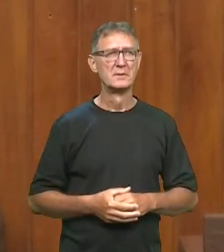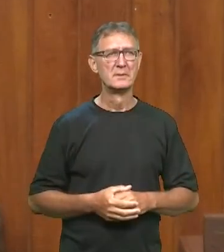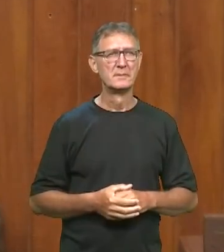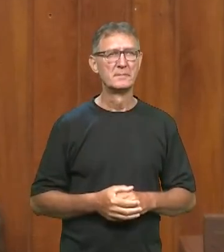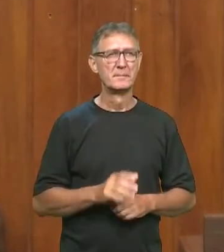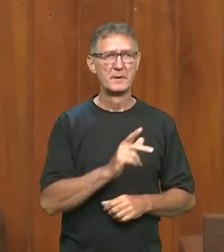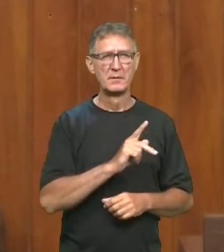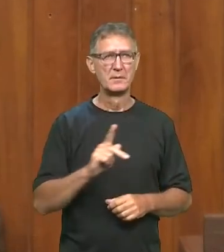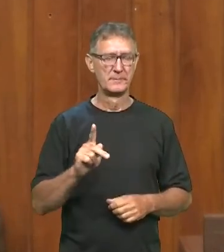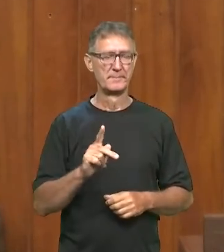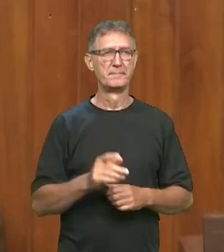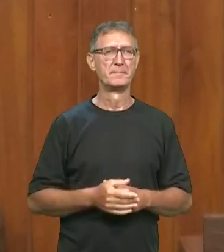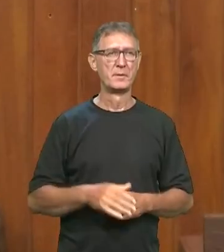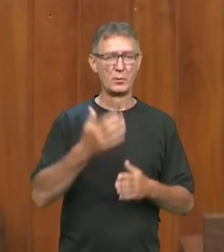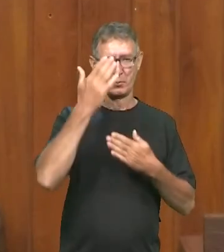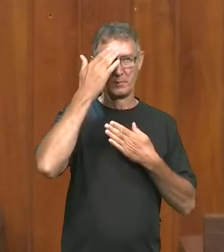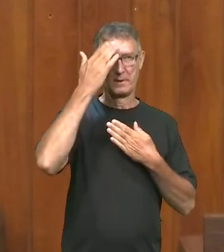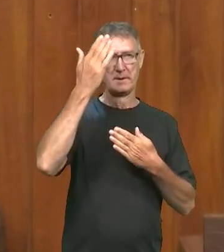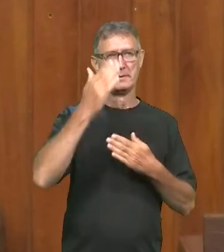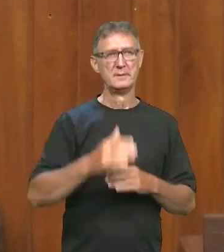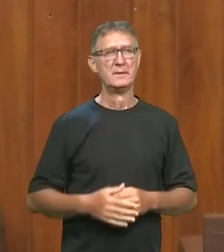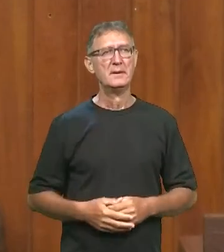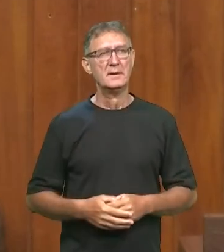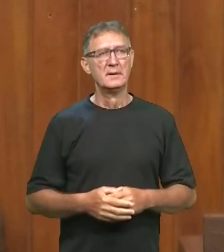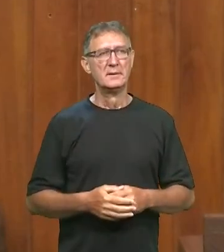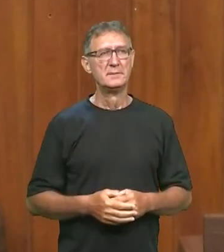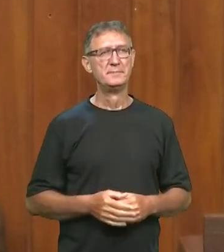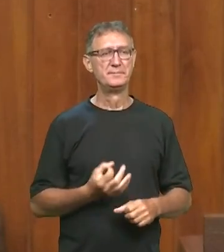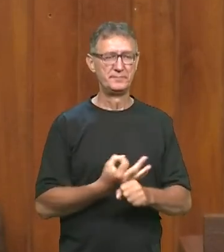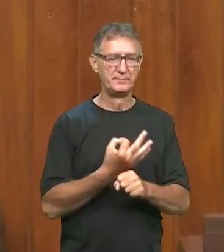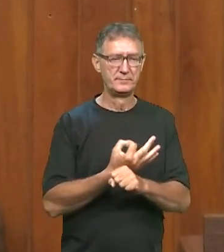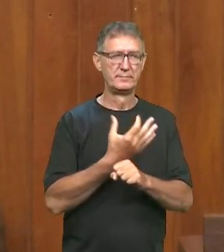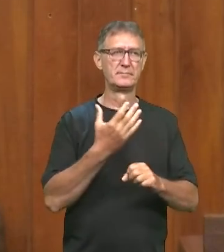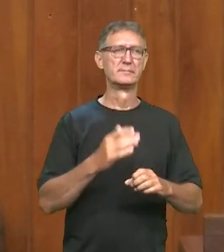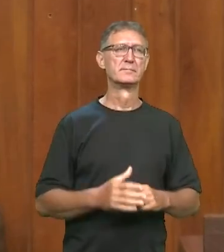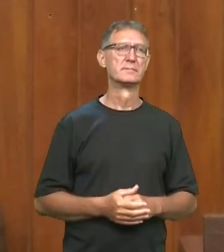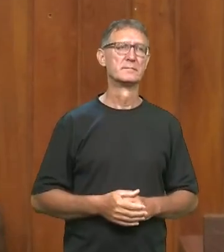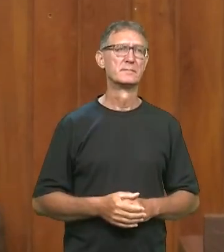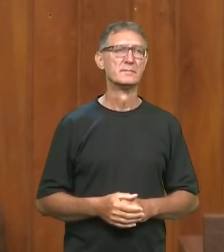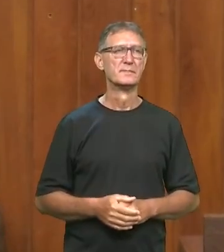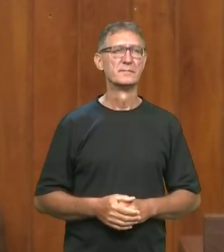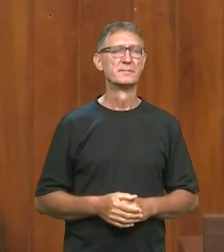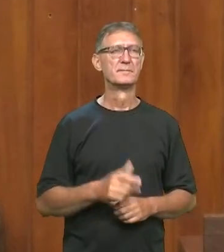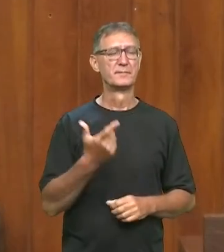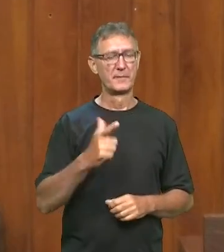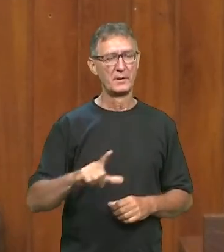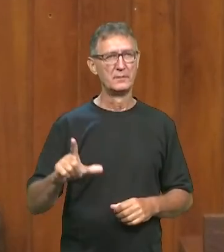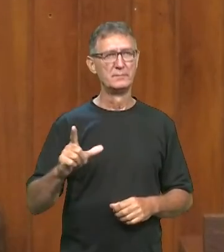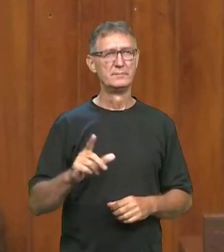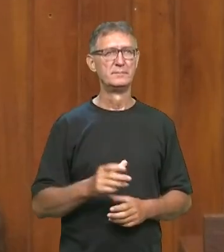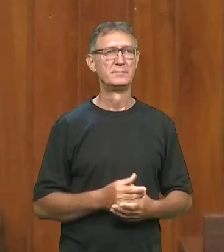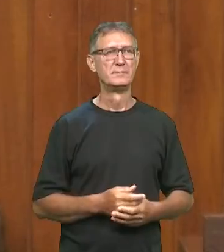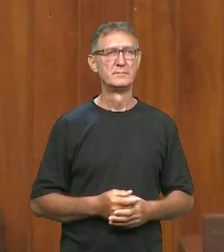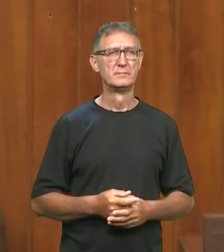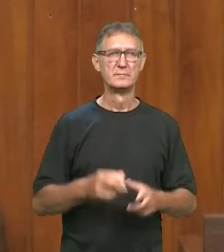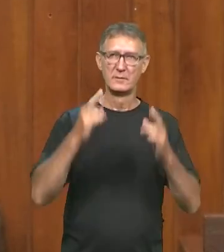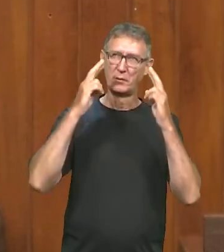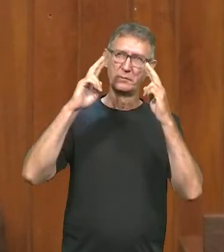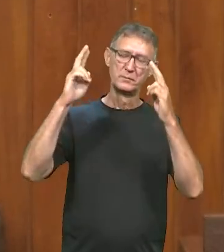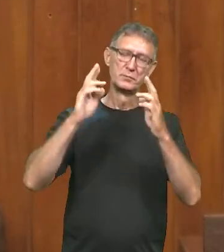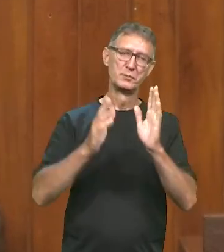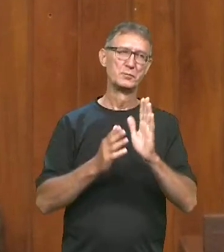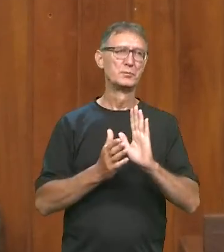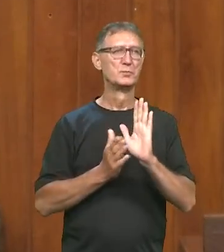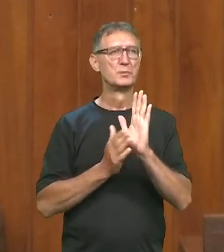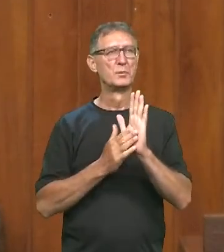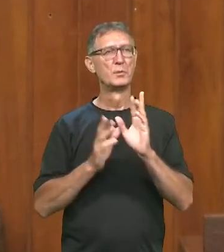Senhor presidente, obrigado pela tolerância e mais uma vez aqui os meus respeitos e a minha